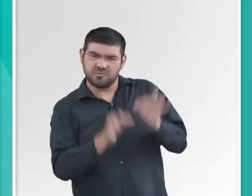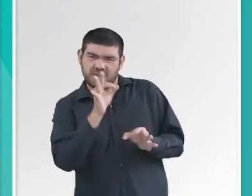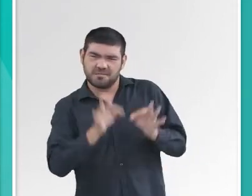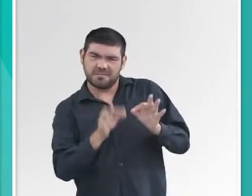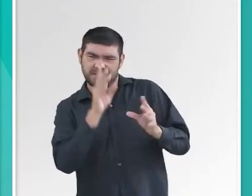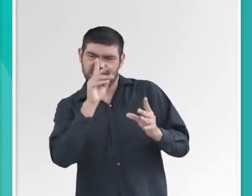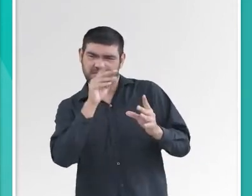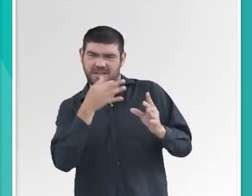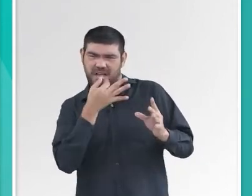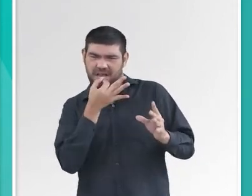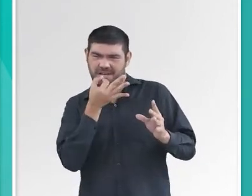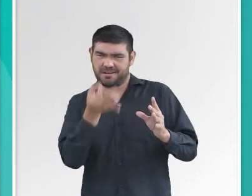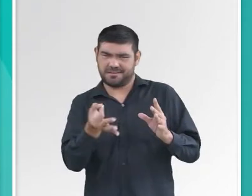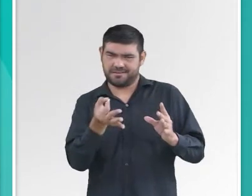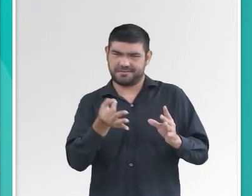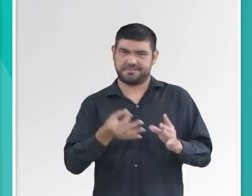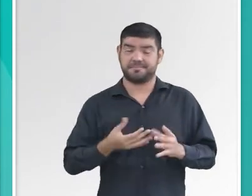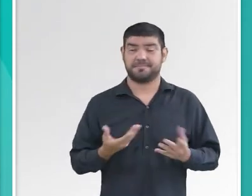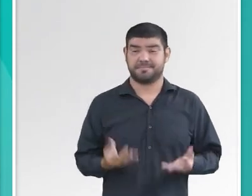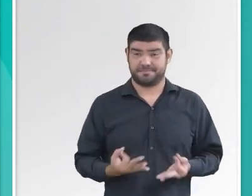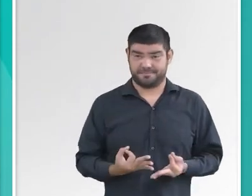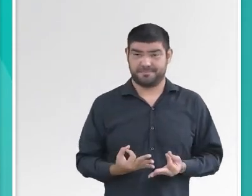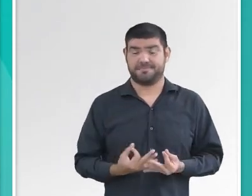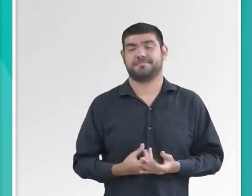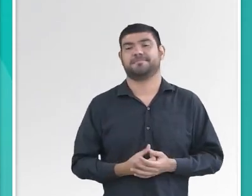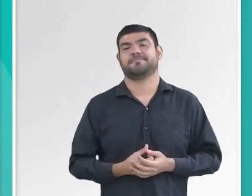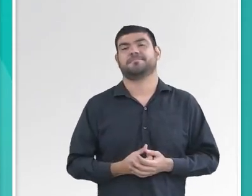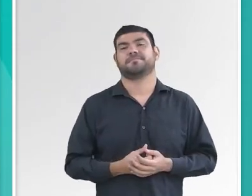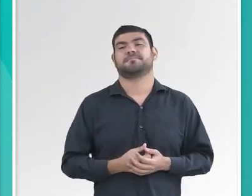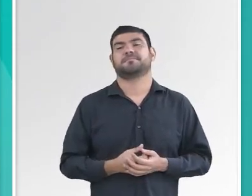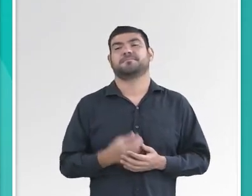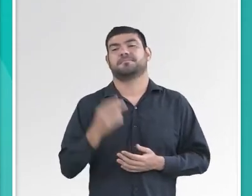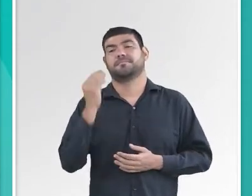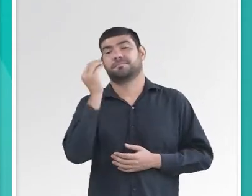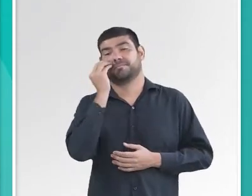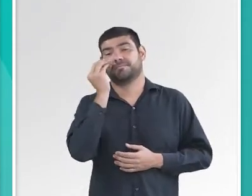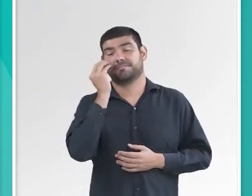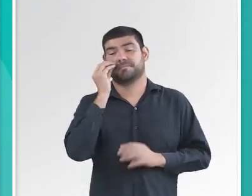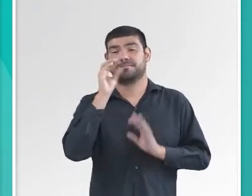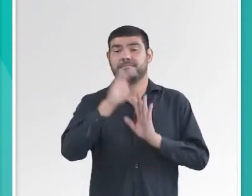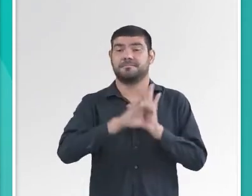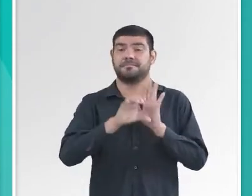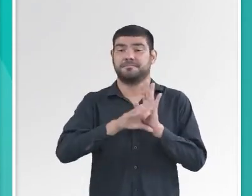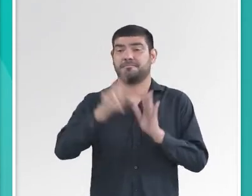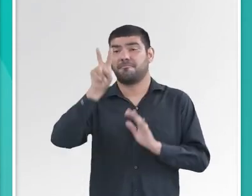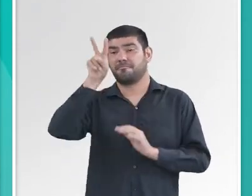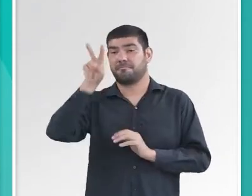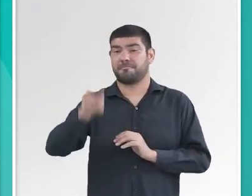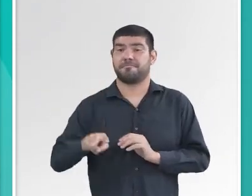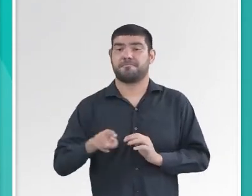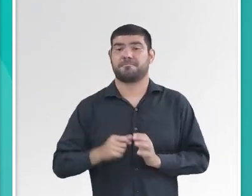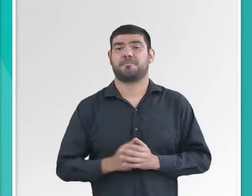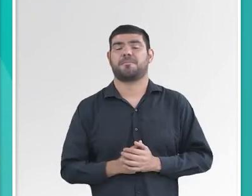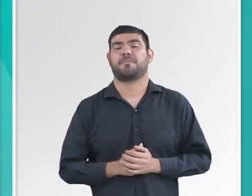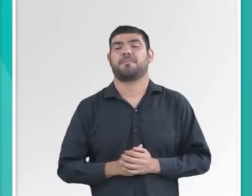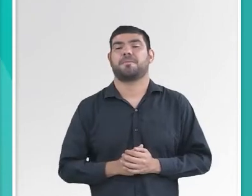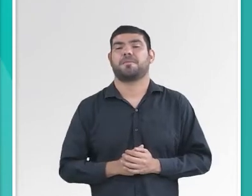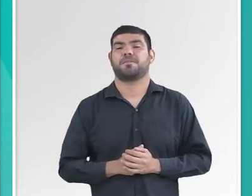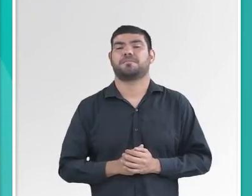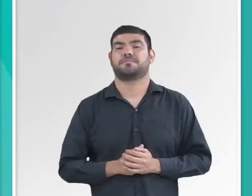esse objeto que foi resenhado, certo? Então observa aí o nosso conceito de resenha, esse gênero